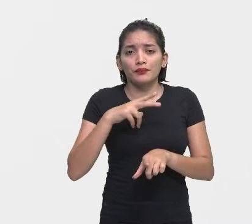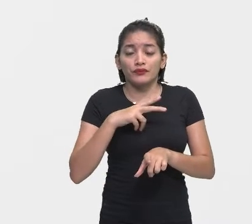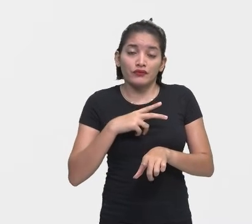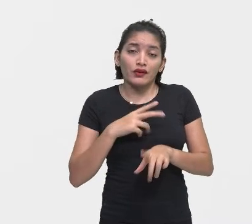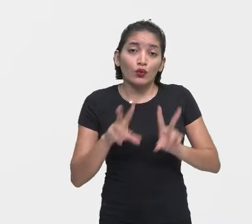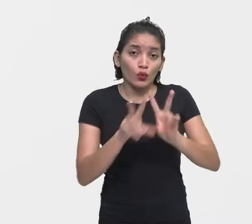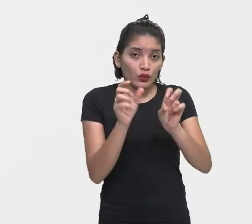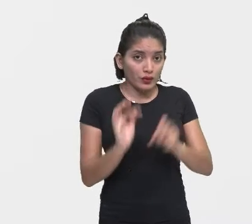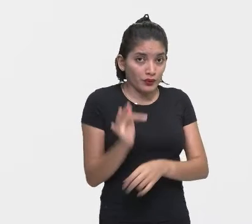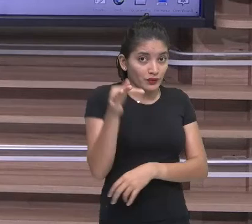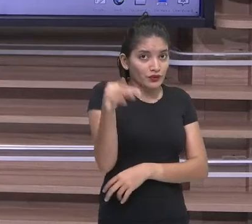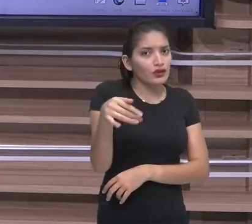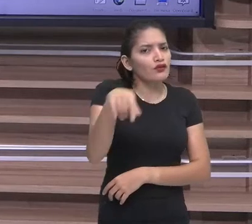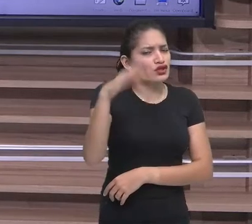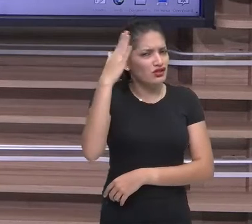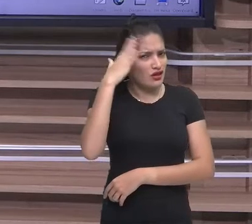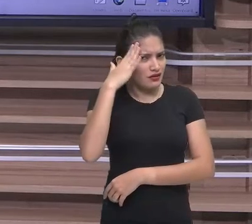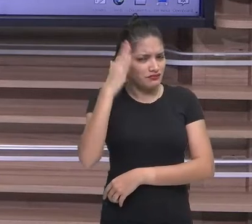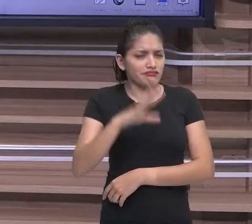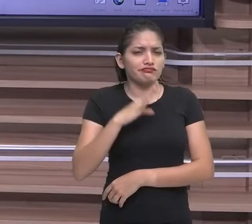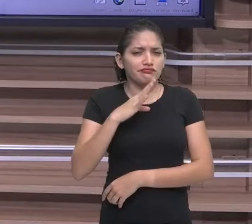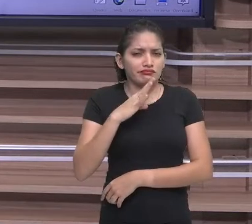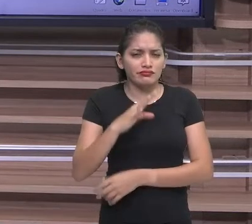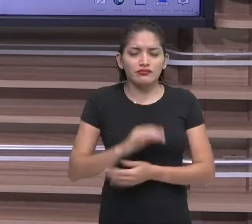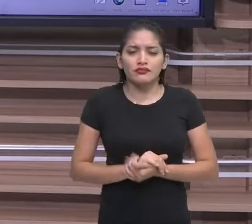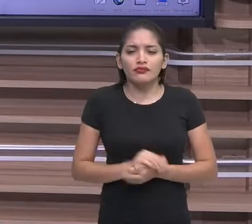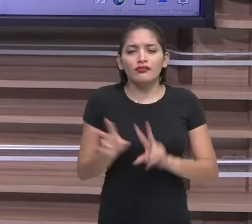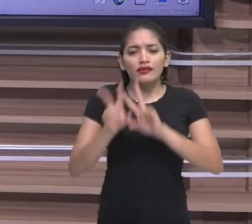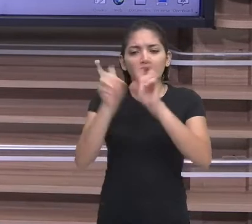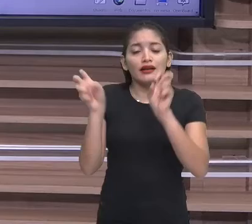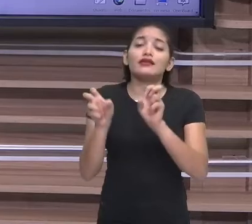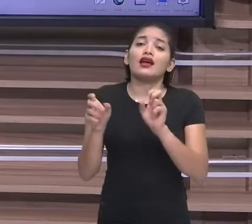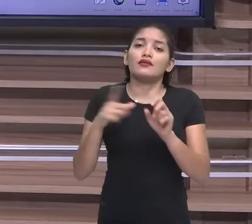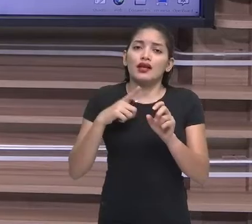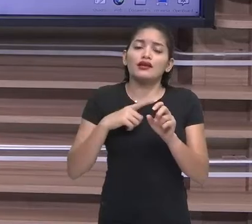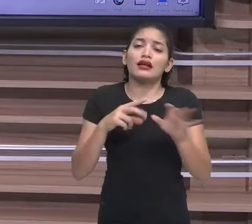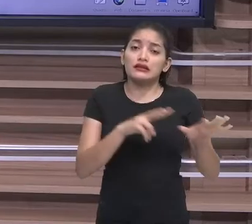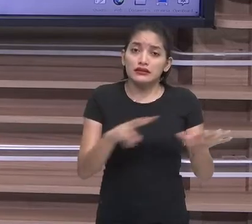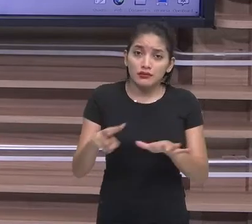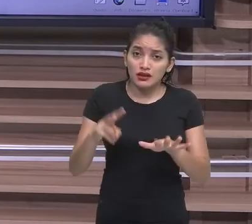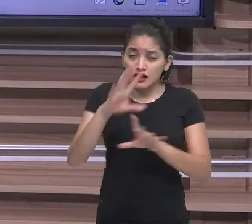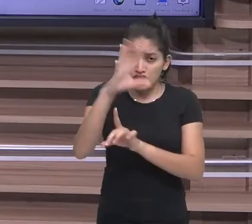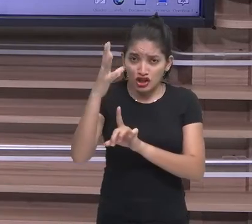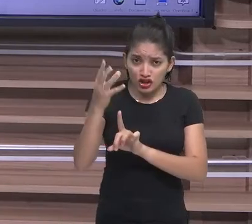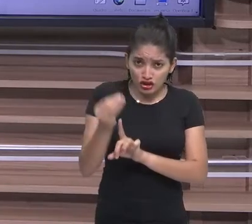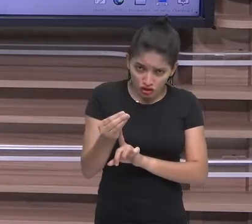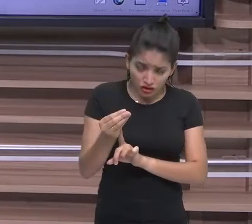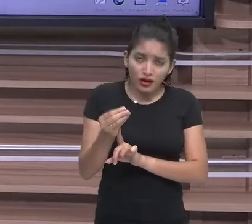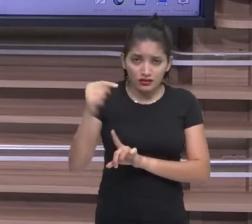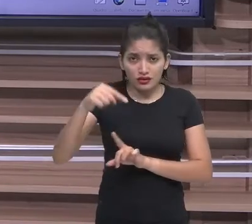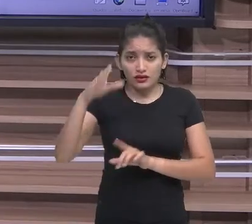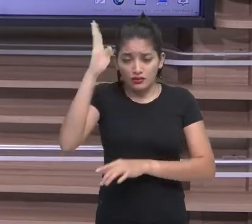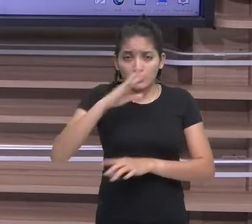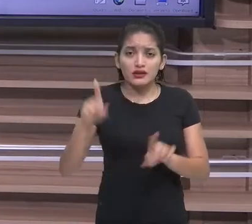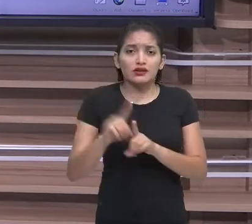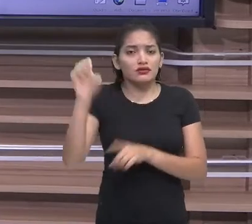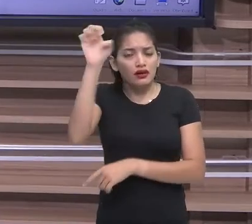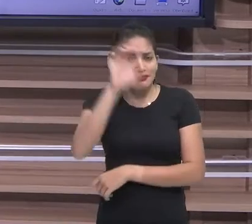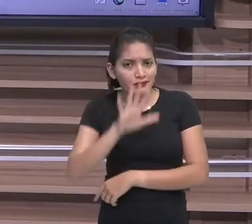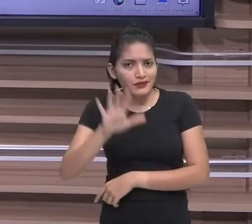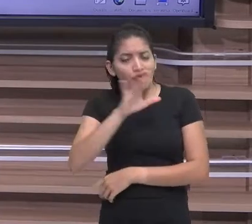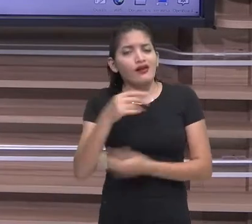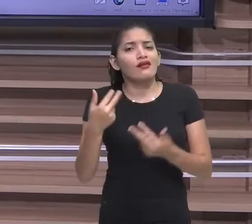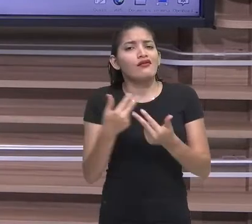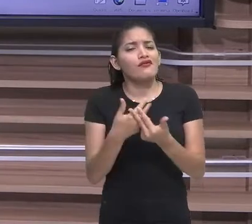o futurismo, que você já compreendeu, né? Que temos a Semana de Arte Moderna aqui no Brasil, e na Europa também nós tivemos as estéticas,